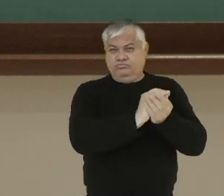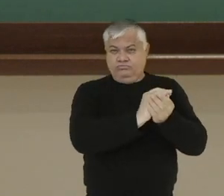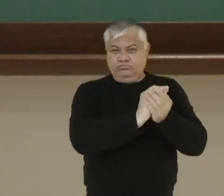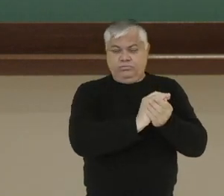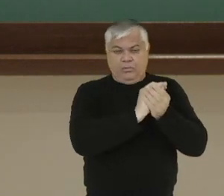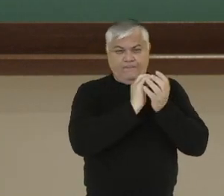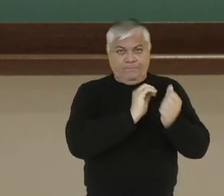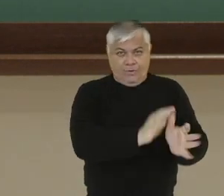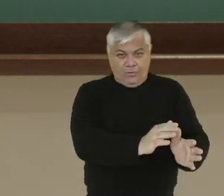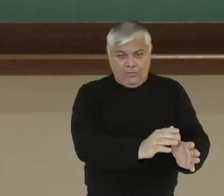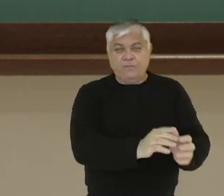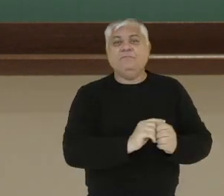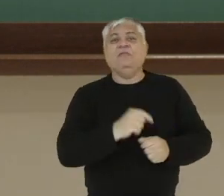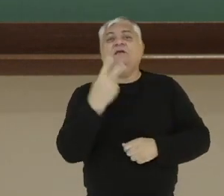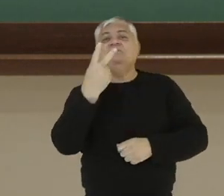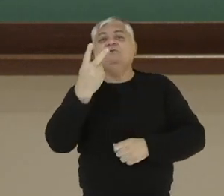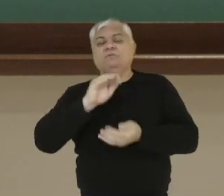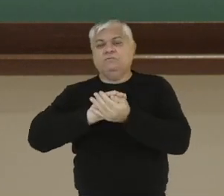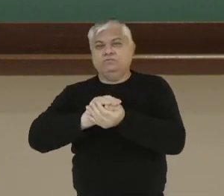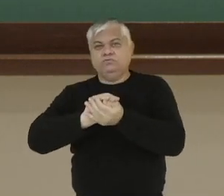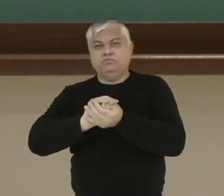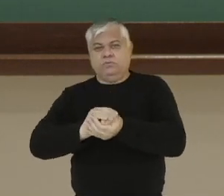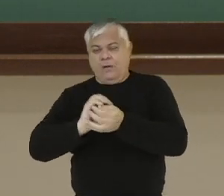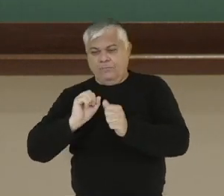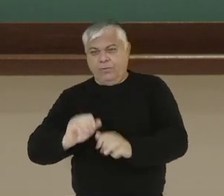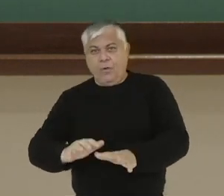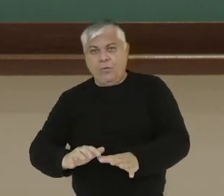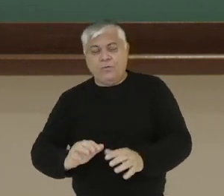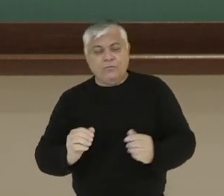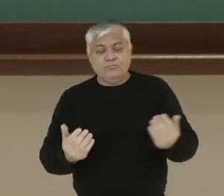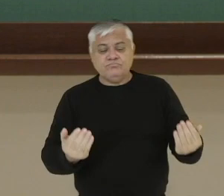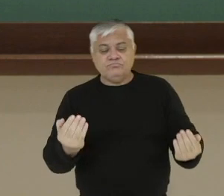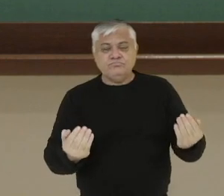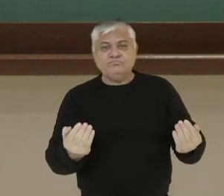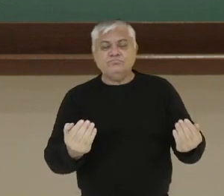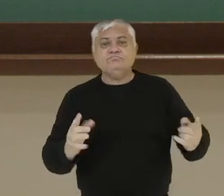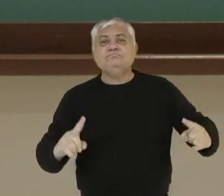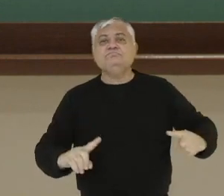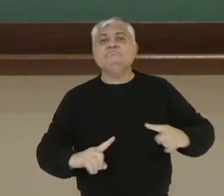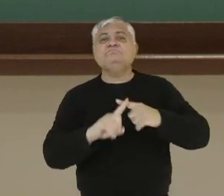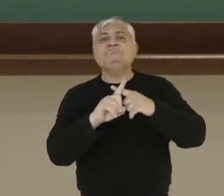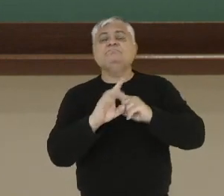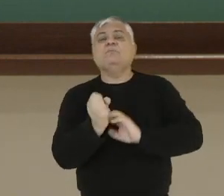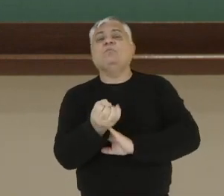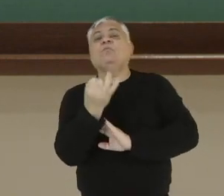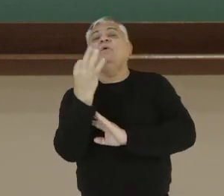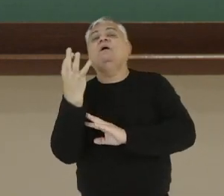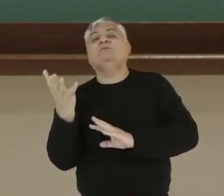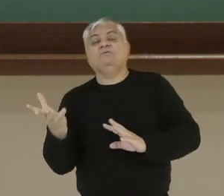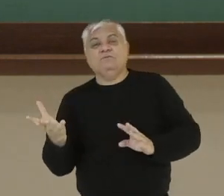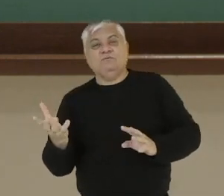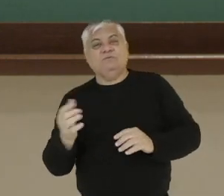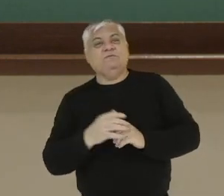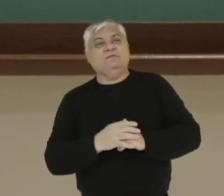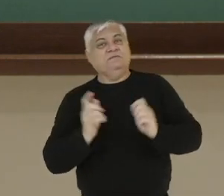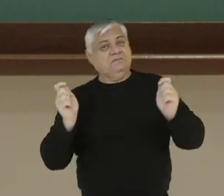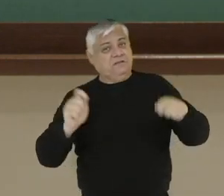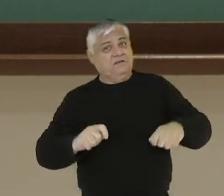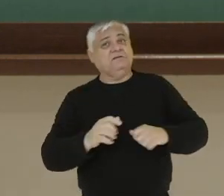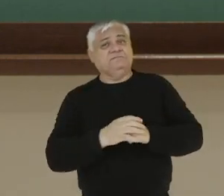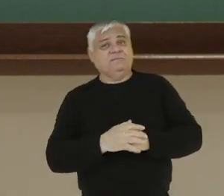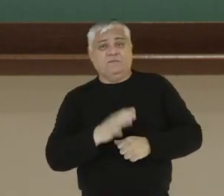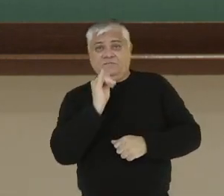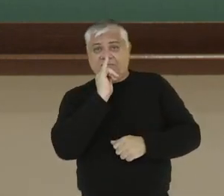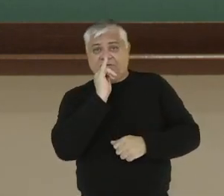de resultados que o segundo dado me oferece e multiplicar esses resultados para ter a quantidade total de possibilidades. Então,